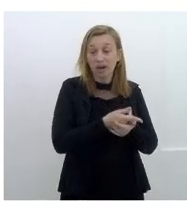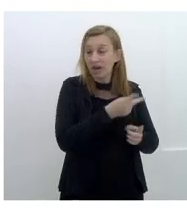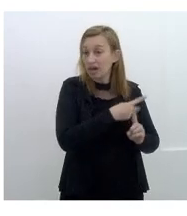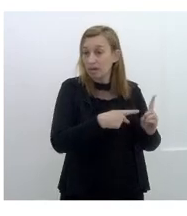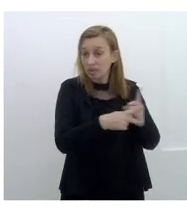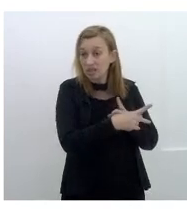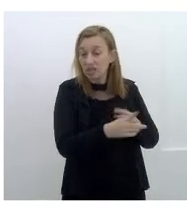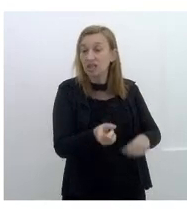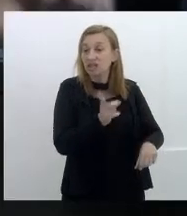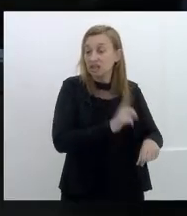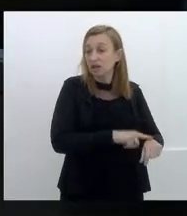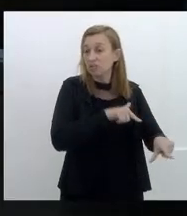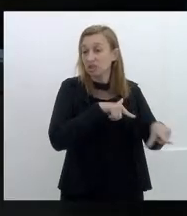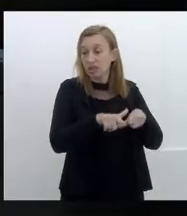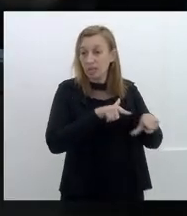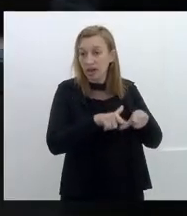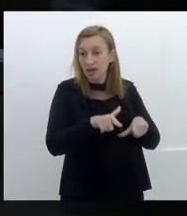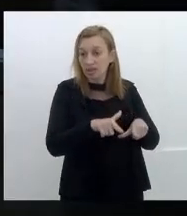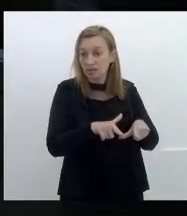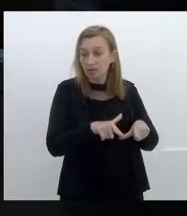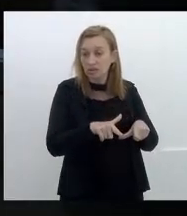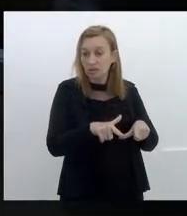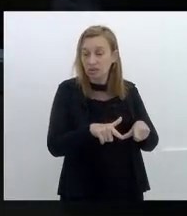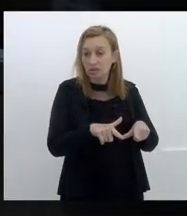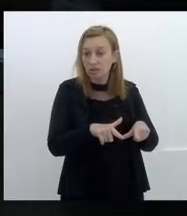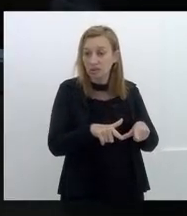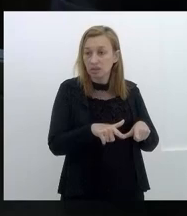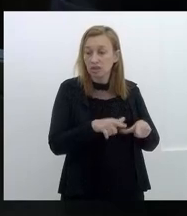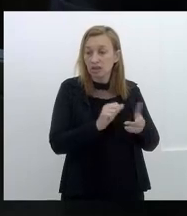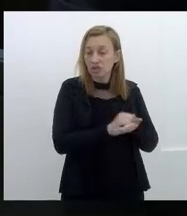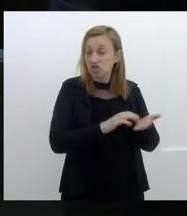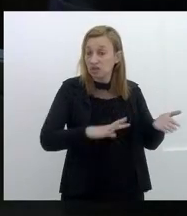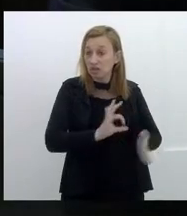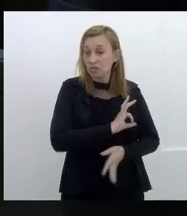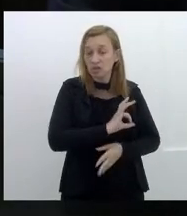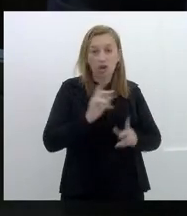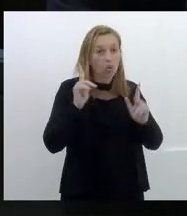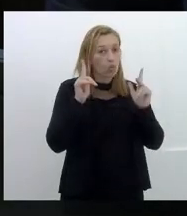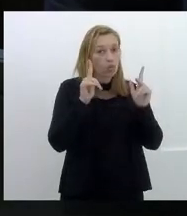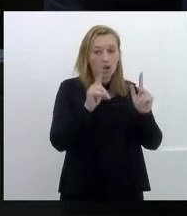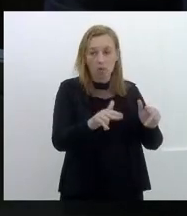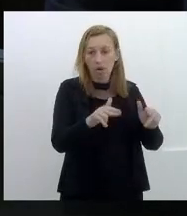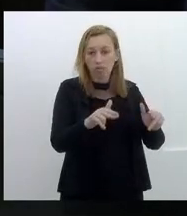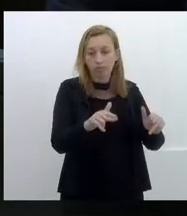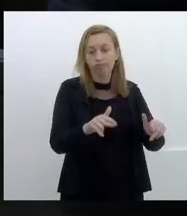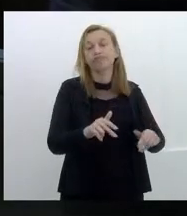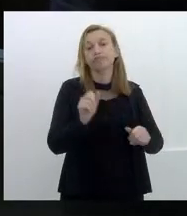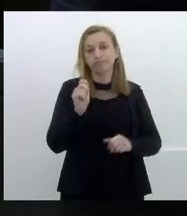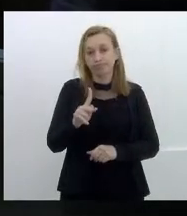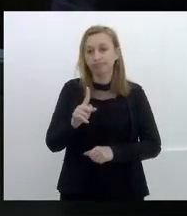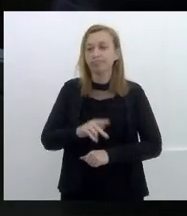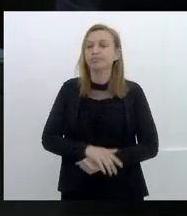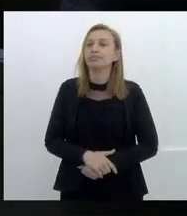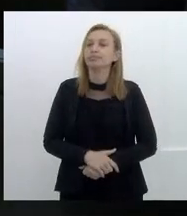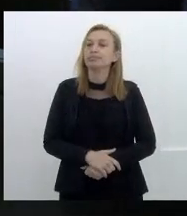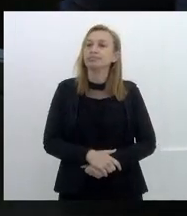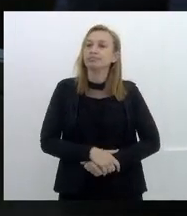e tempo de serviço no na atividade policial continua a mesma tá